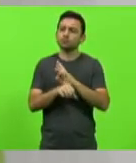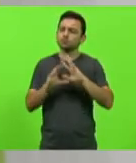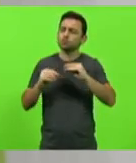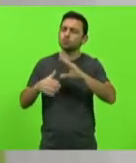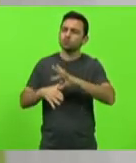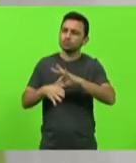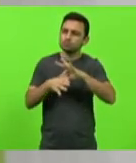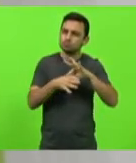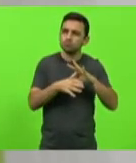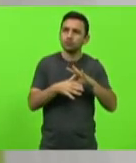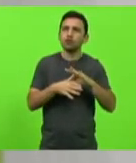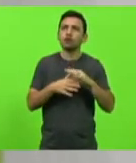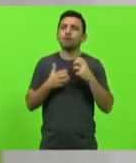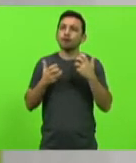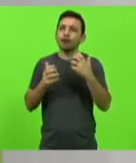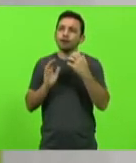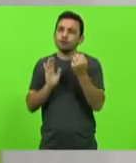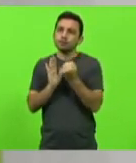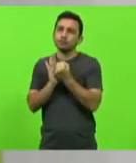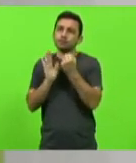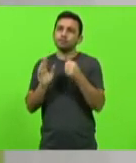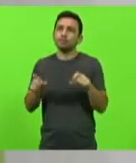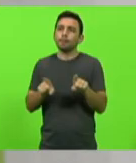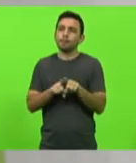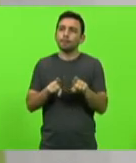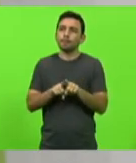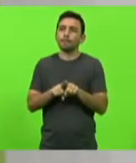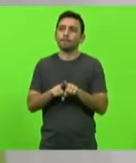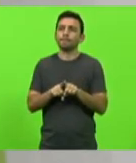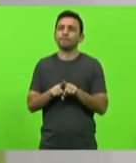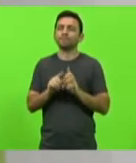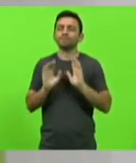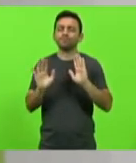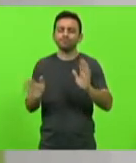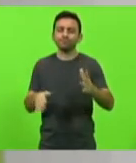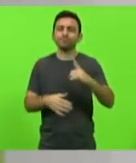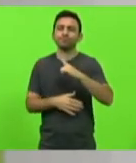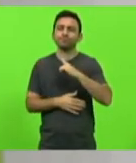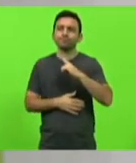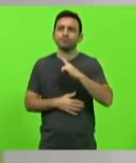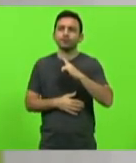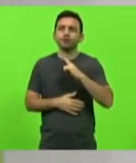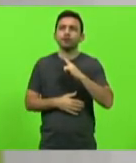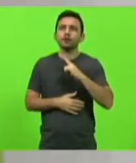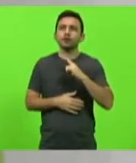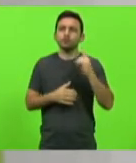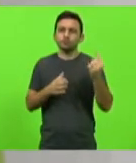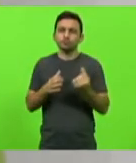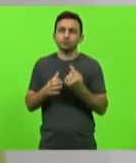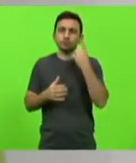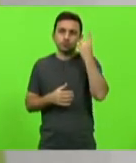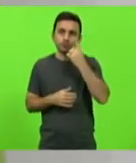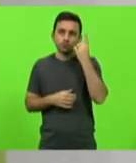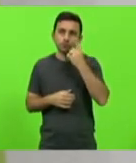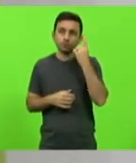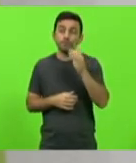nós quero registrar que também já tivemos a vinda agora do deputado